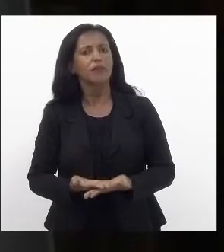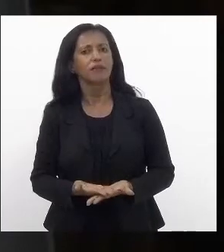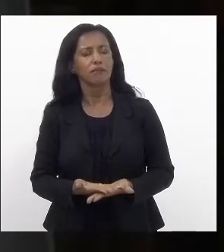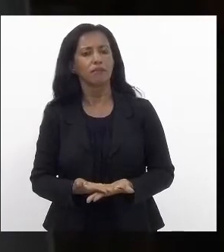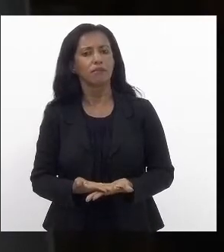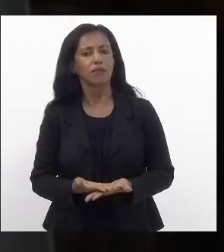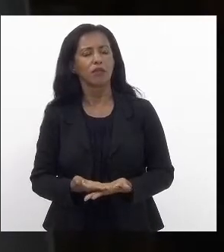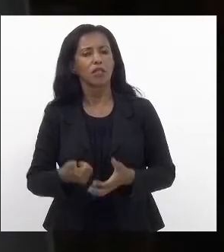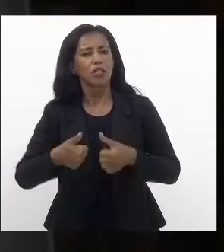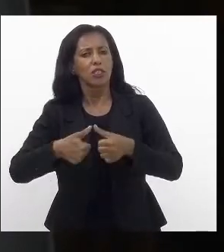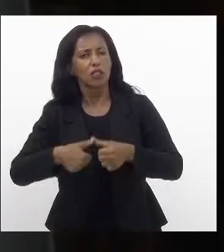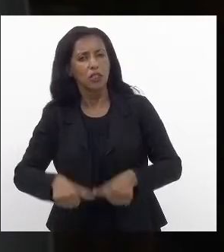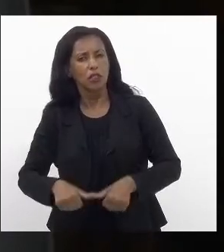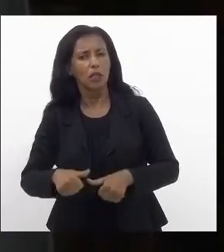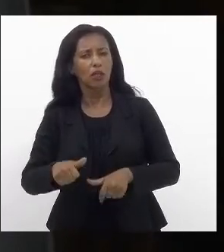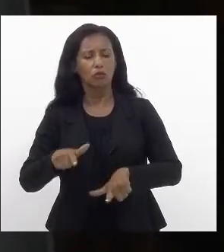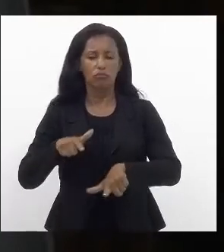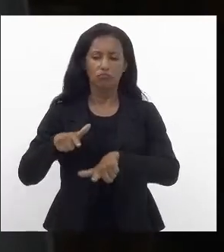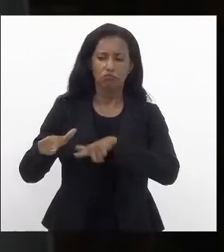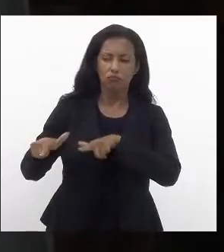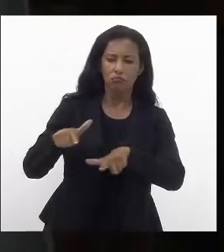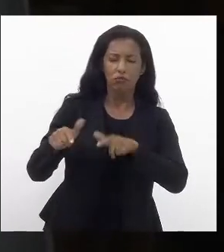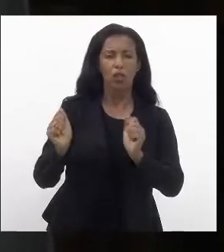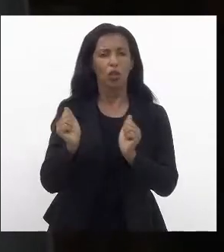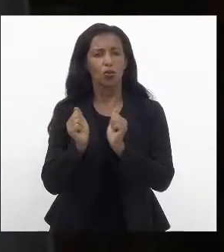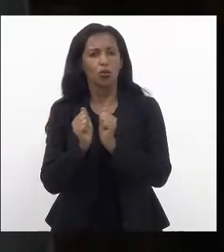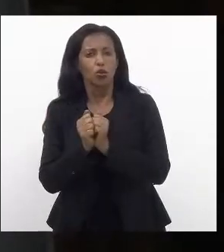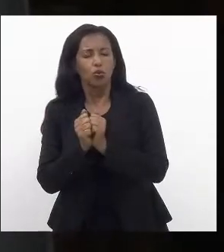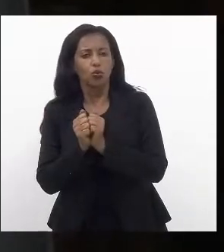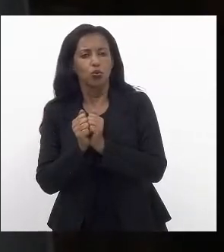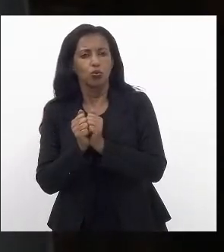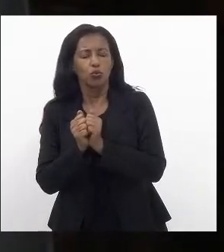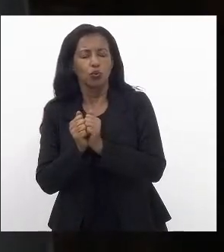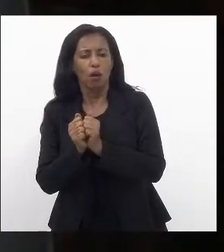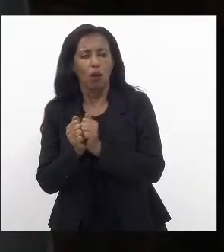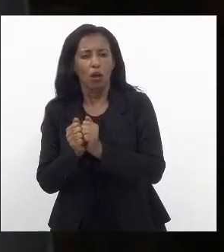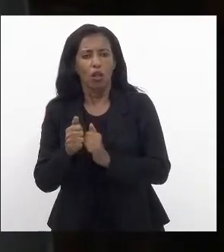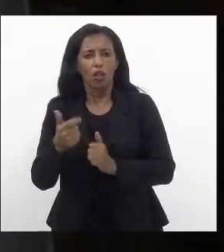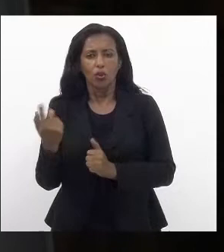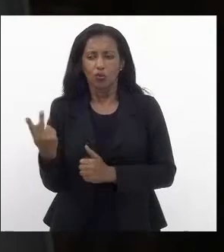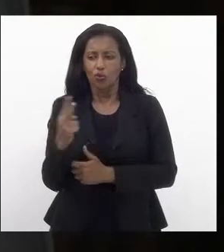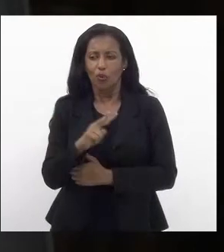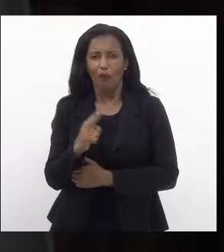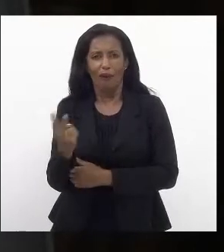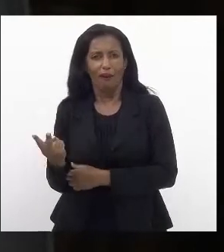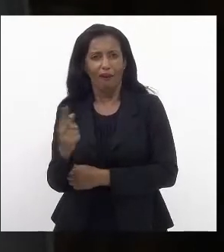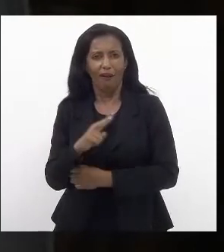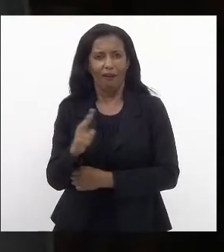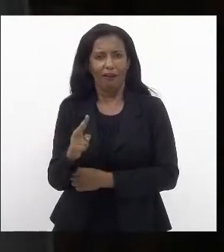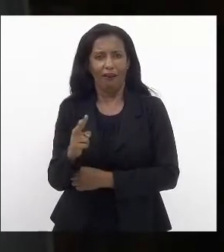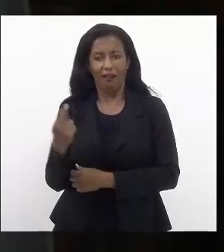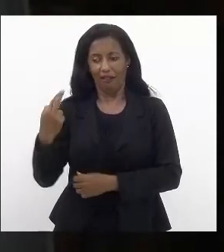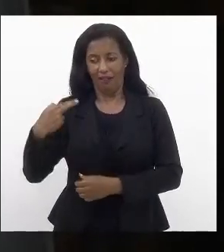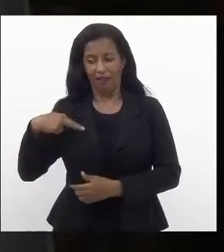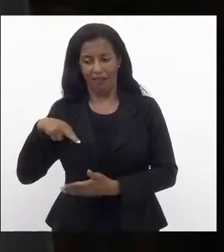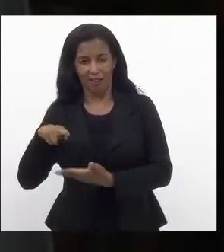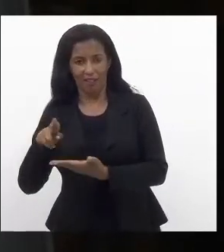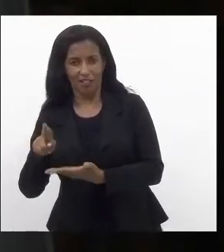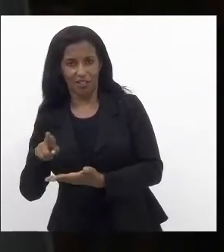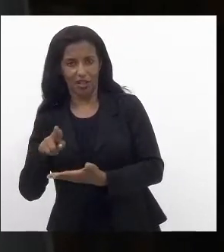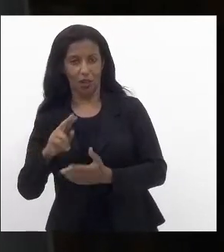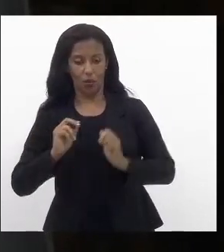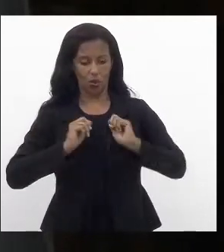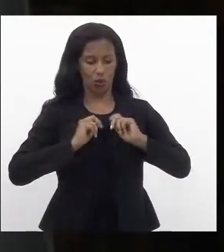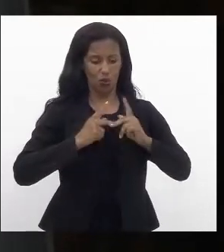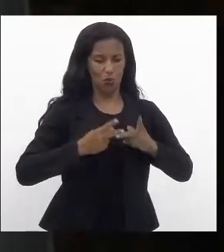que estamos fazendo juntos um trabalho de dois lados, religioso e